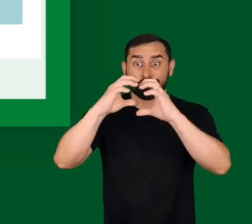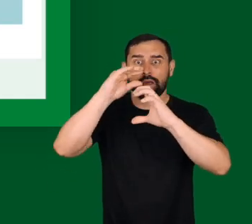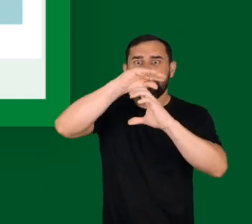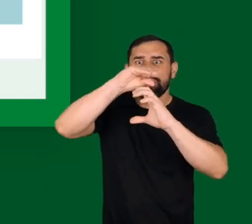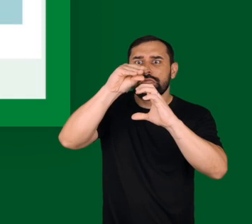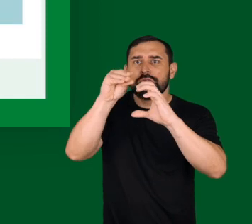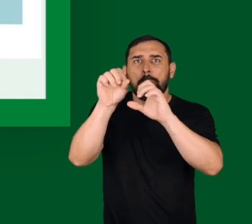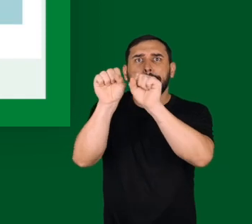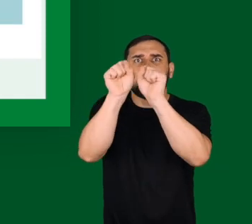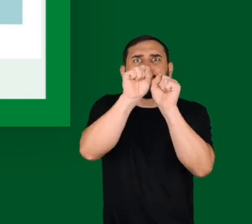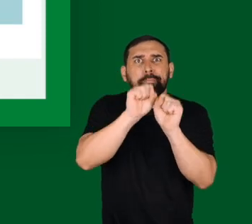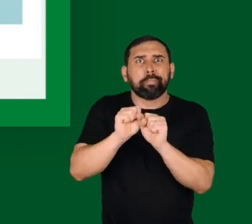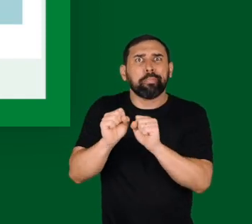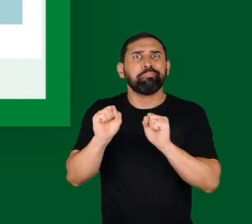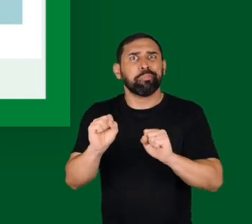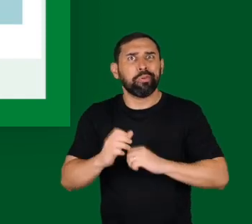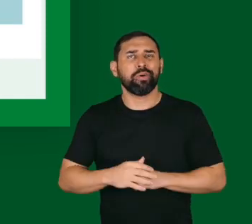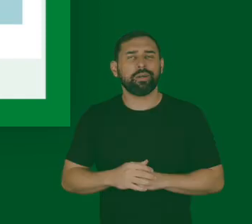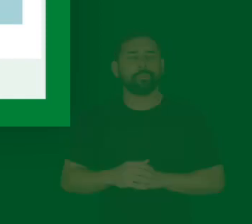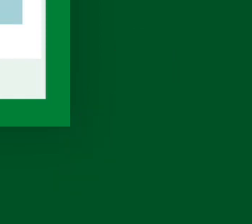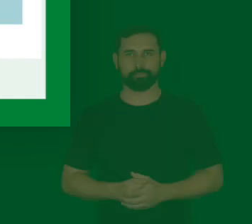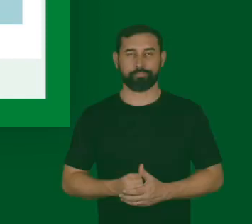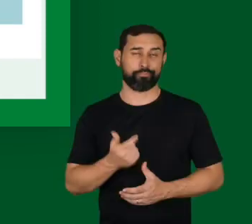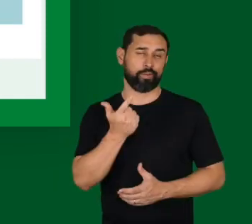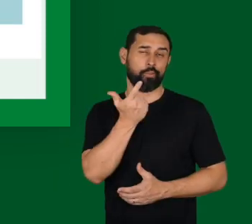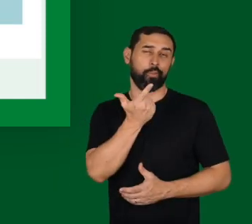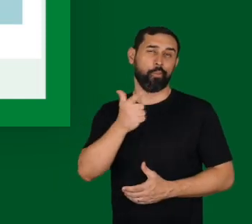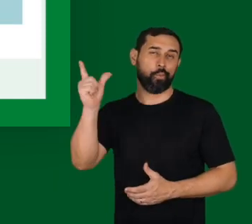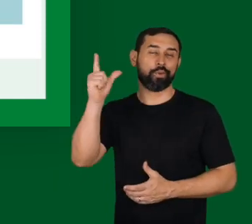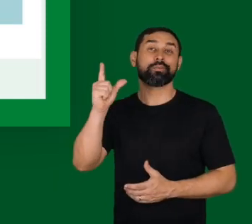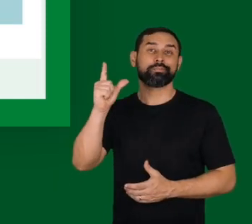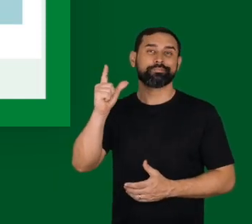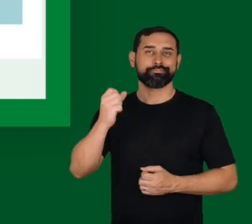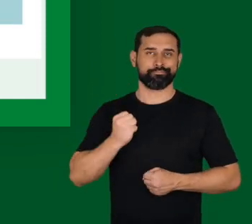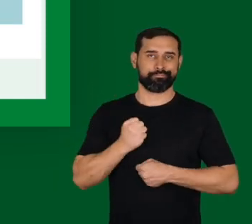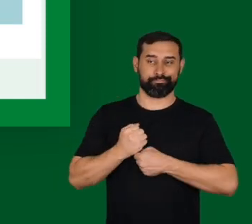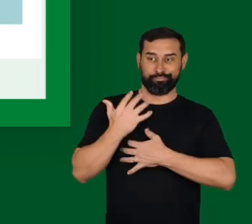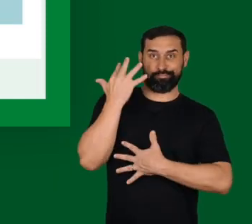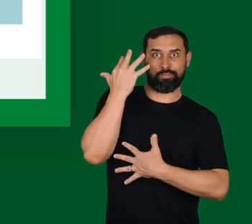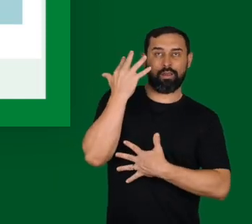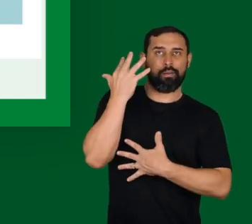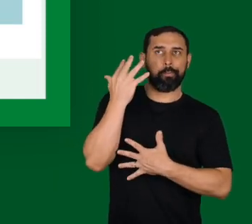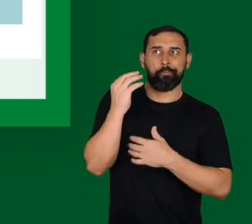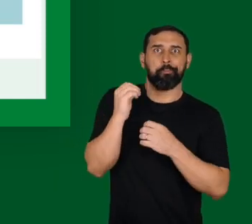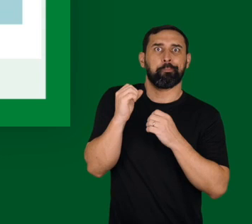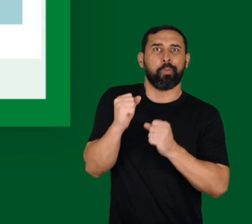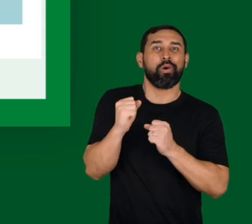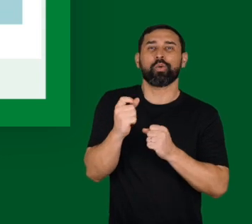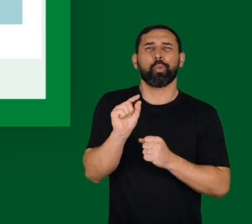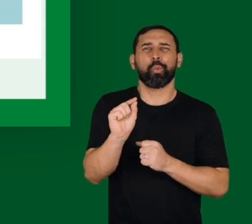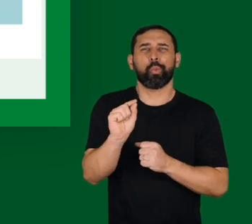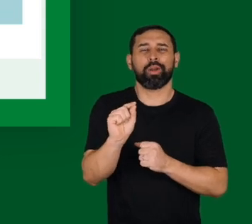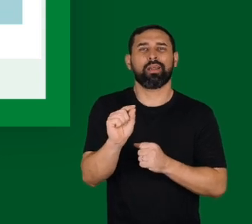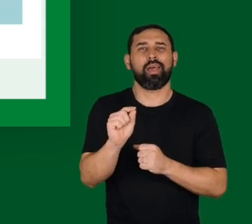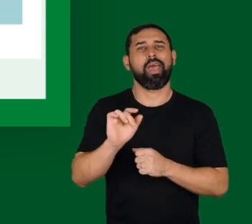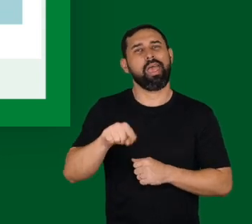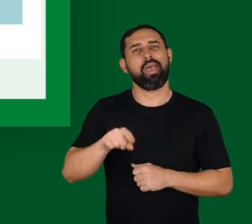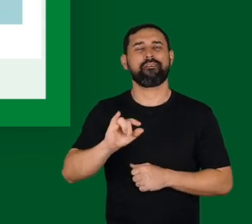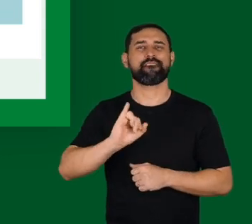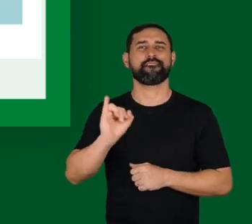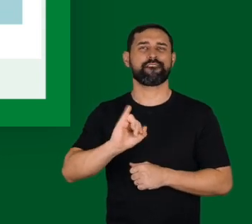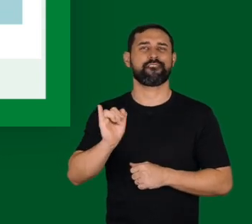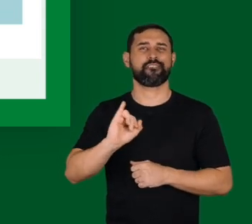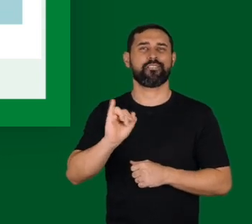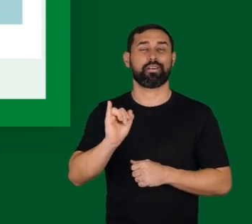que comprometem as membranas do encéfalo também são frequentes, em especial na sepse tardia, lembrando que a